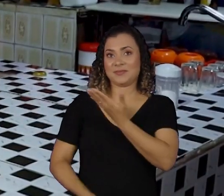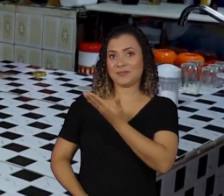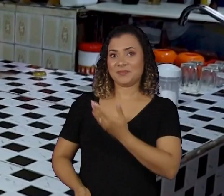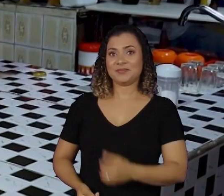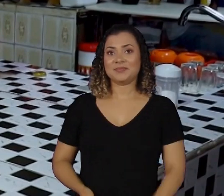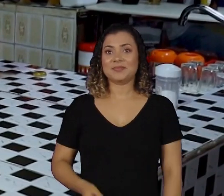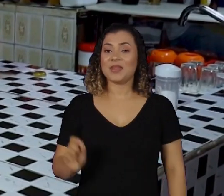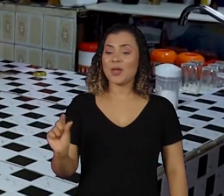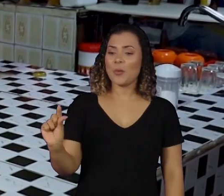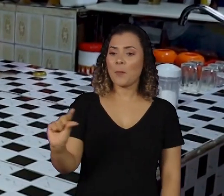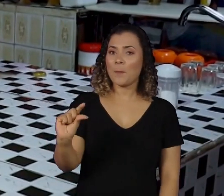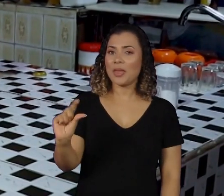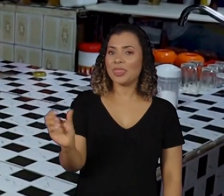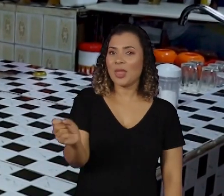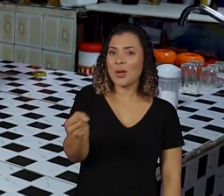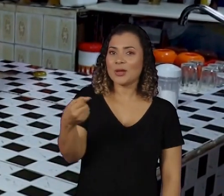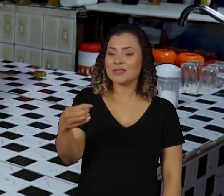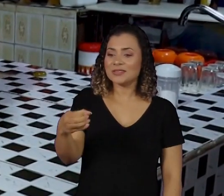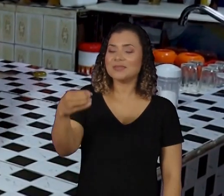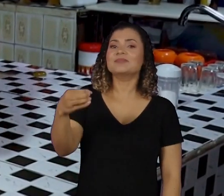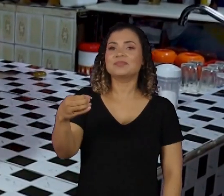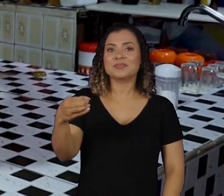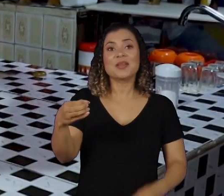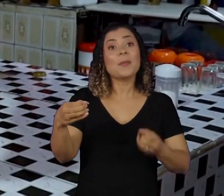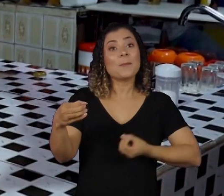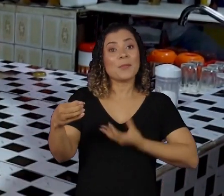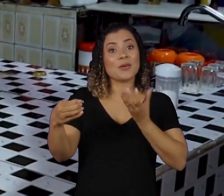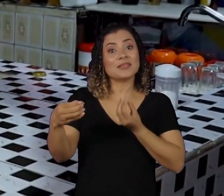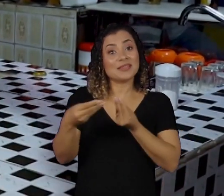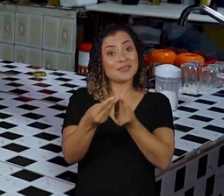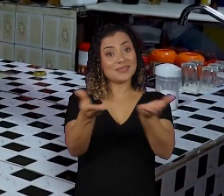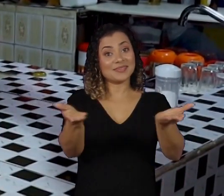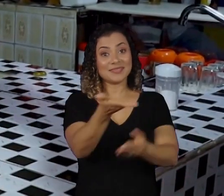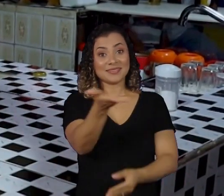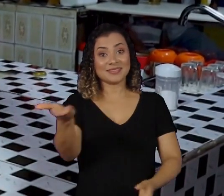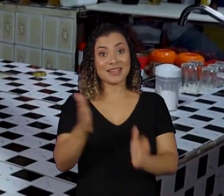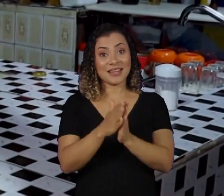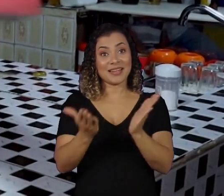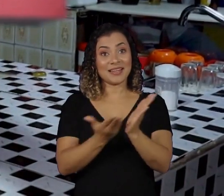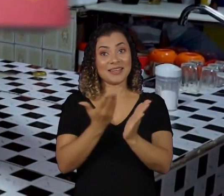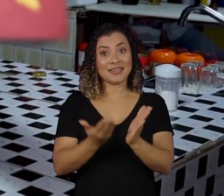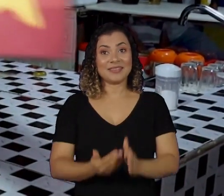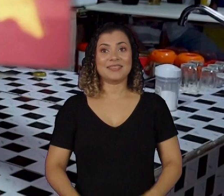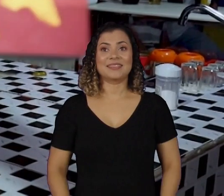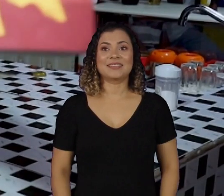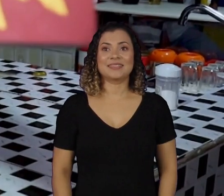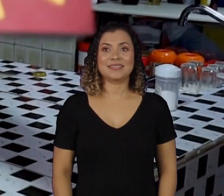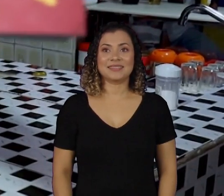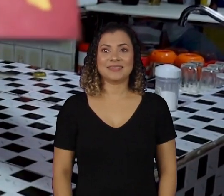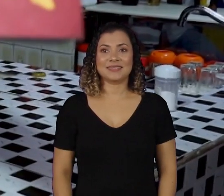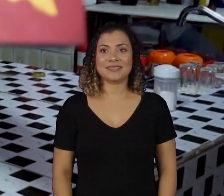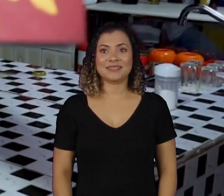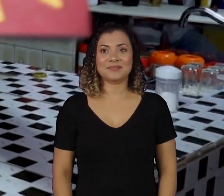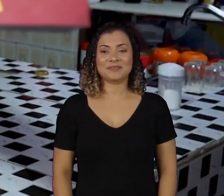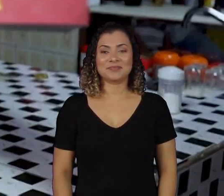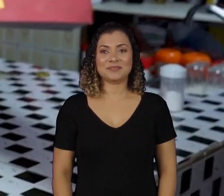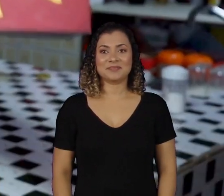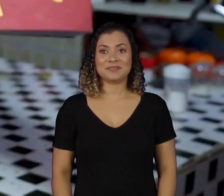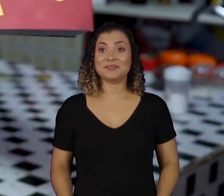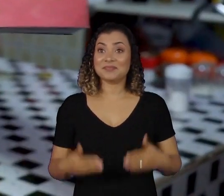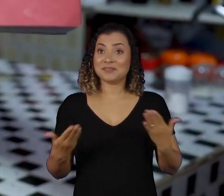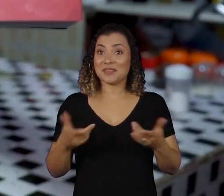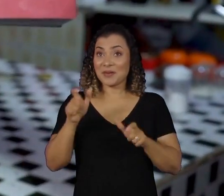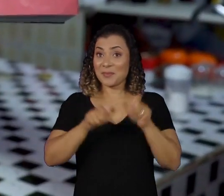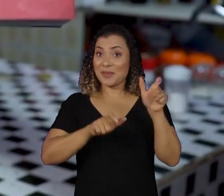poesia. Esse é o segundo livro do Cláudio Santista para você, tá certo? E aí eu vi que tinha gente que estava